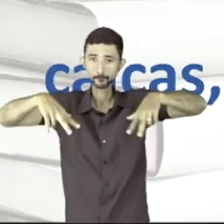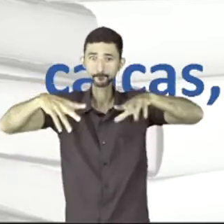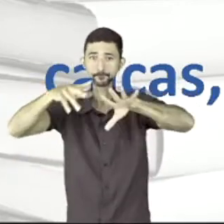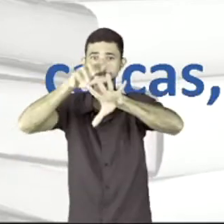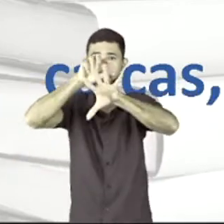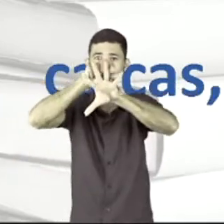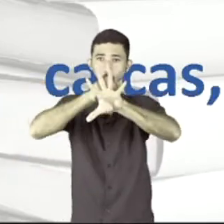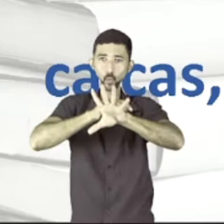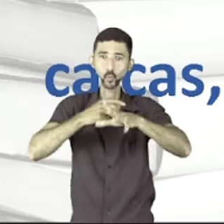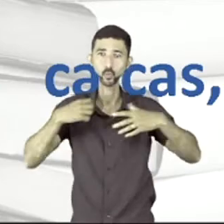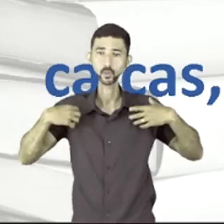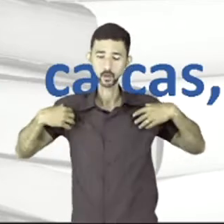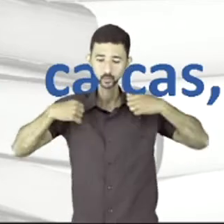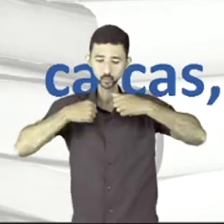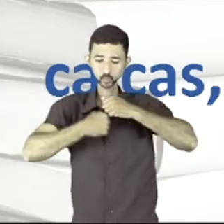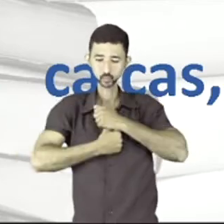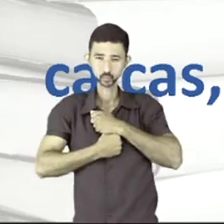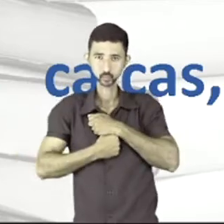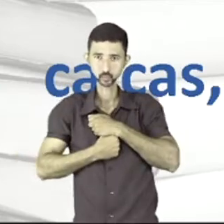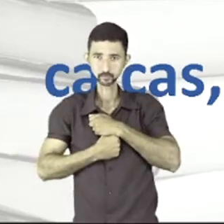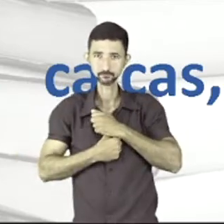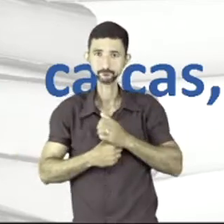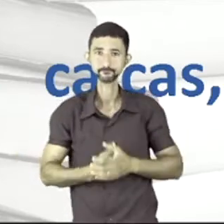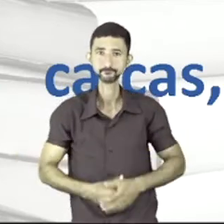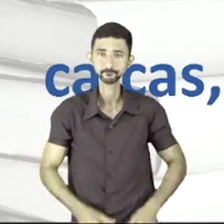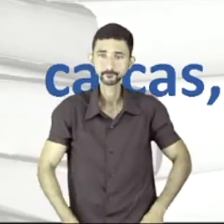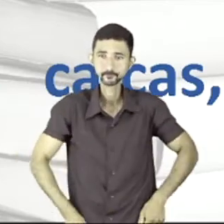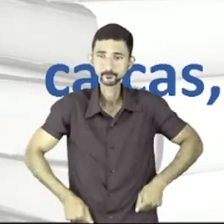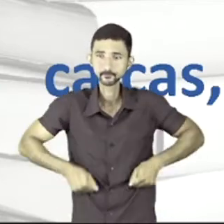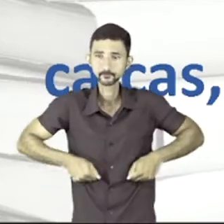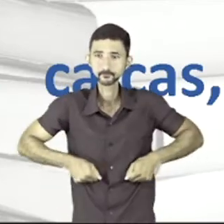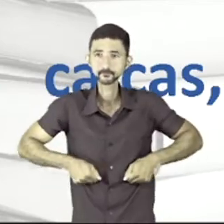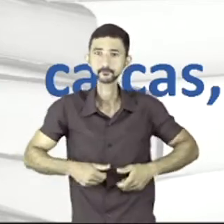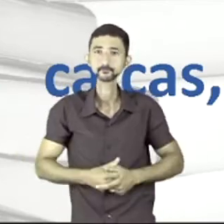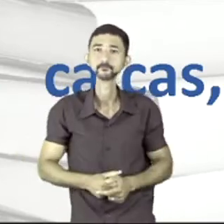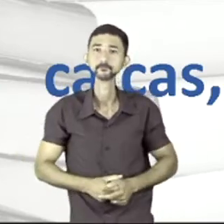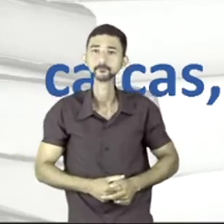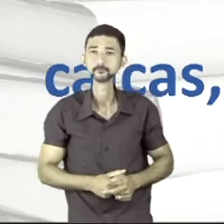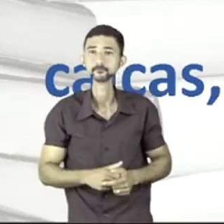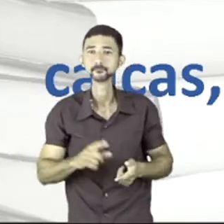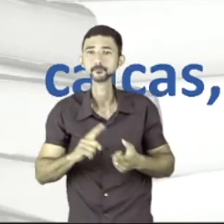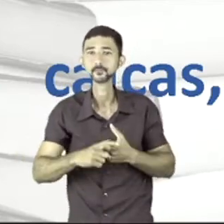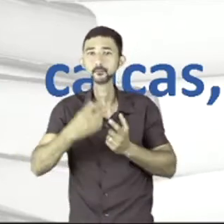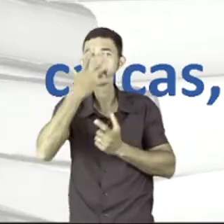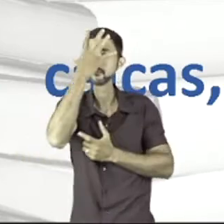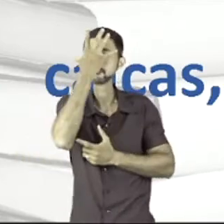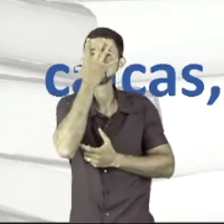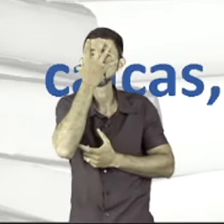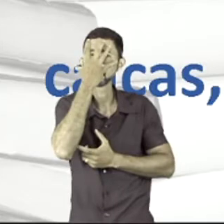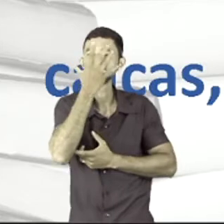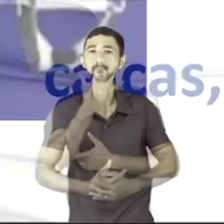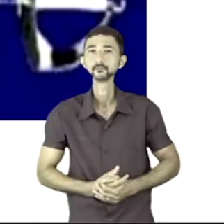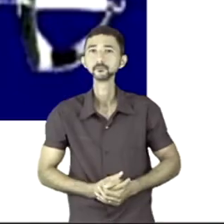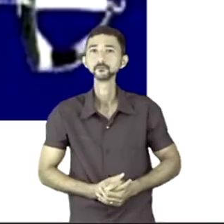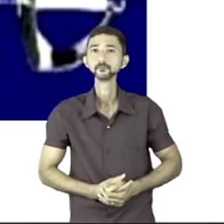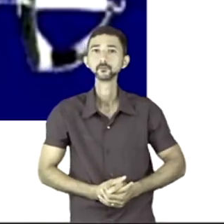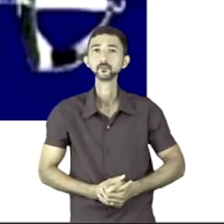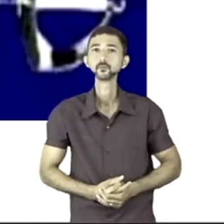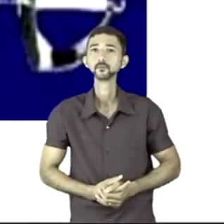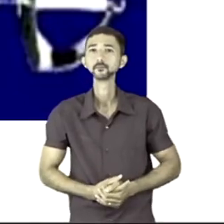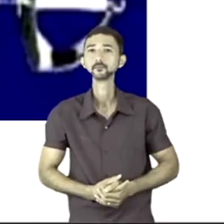luvas, jaquetas, calças e máscara de proteção.